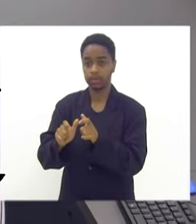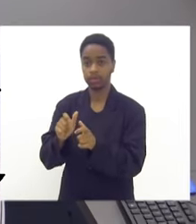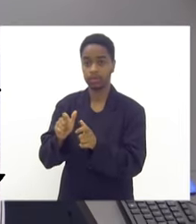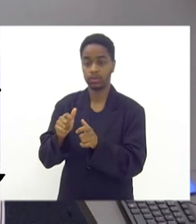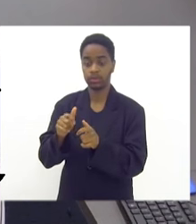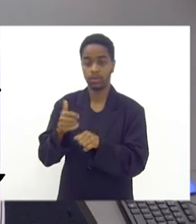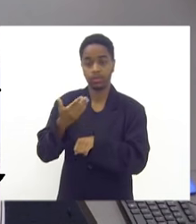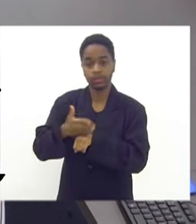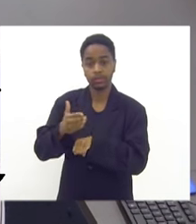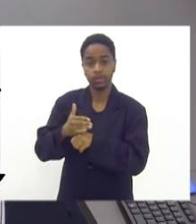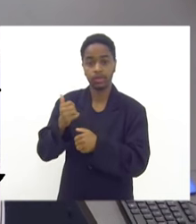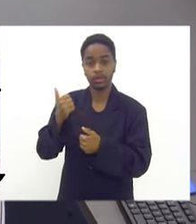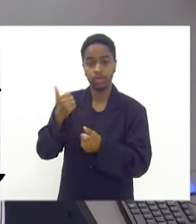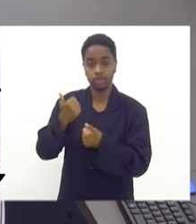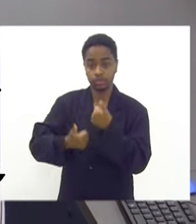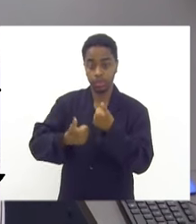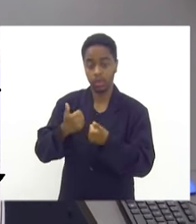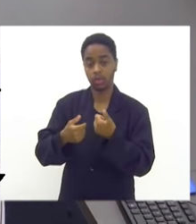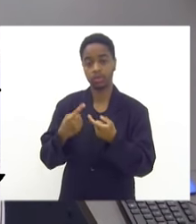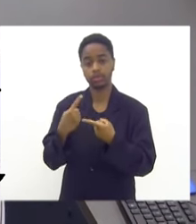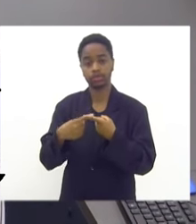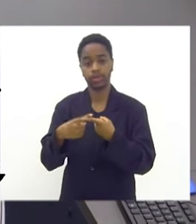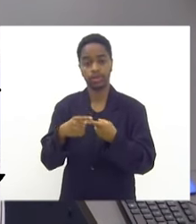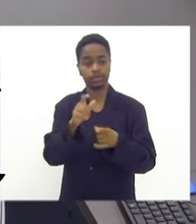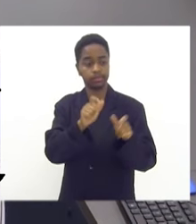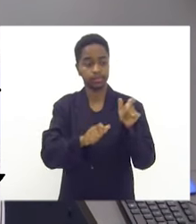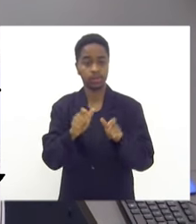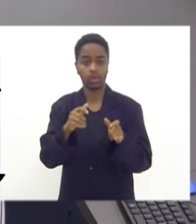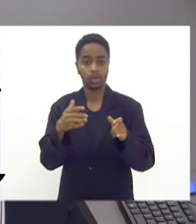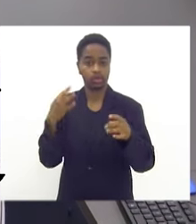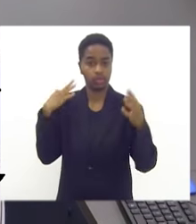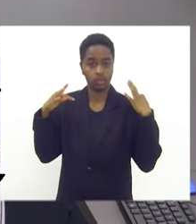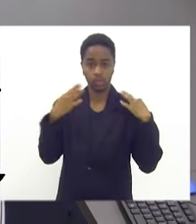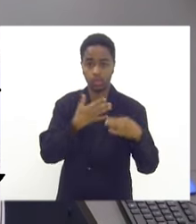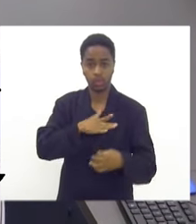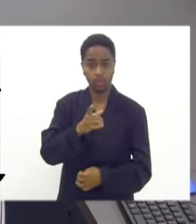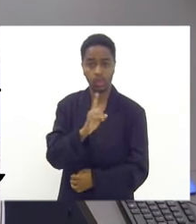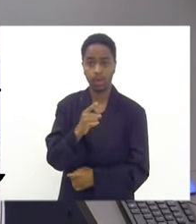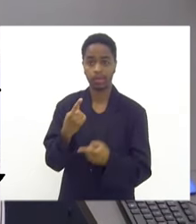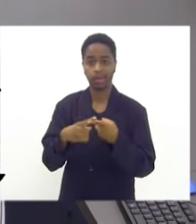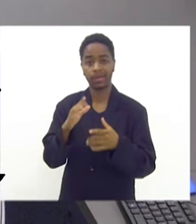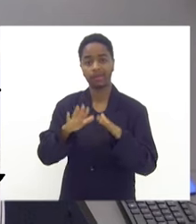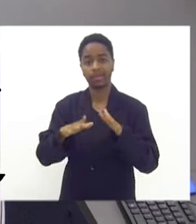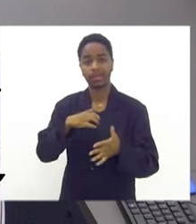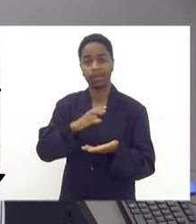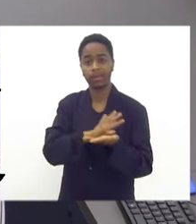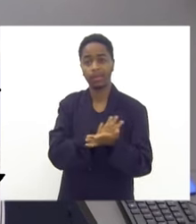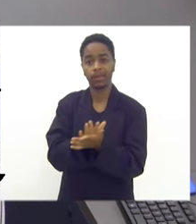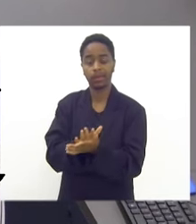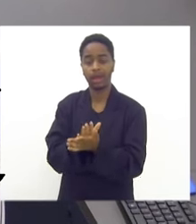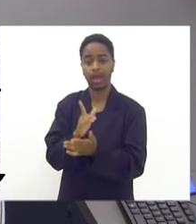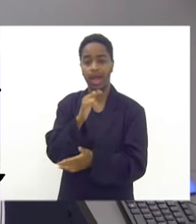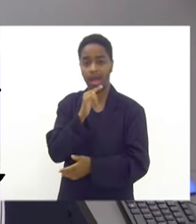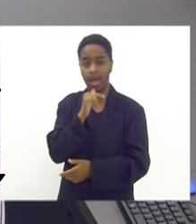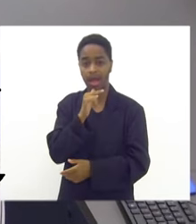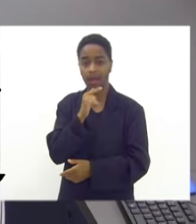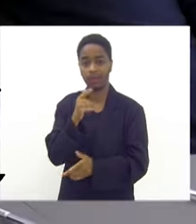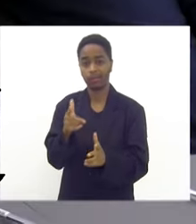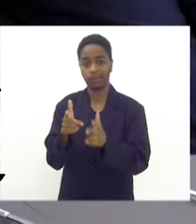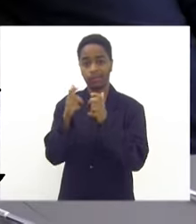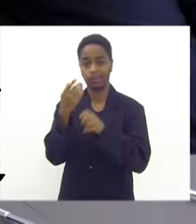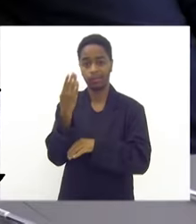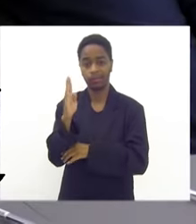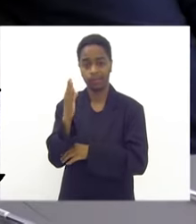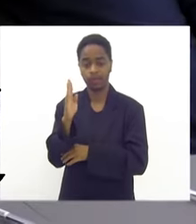setor turístico isso é horrível ninguém gosta de de de se banar muitas vezes tem um preconceito na água do Flamengo na água de Botafogo